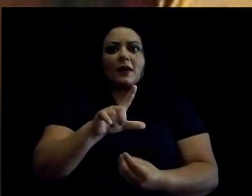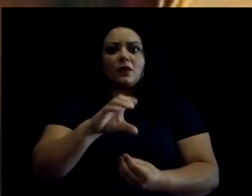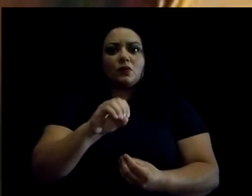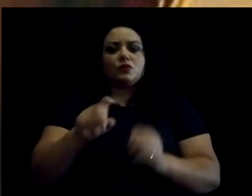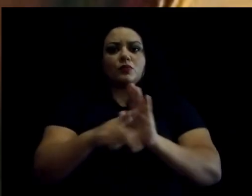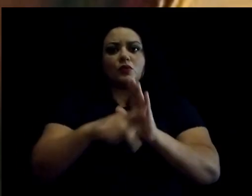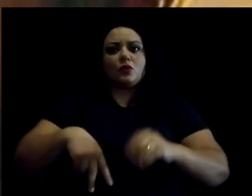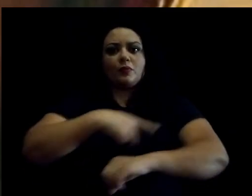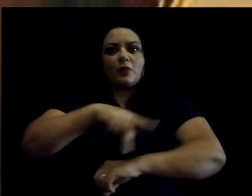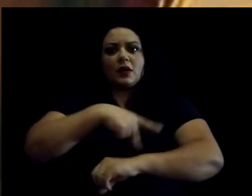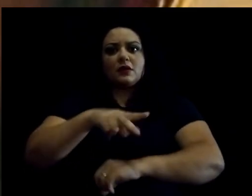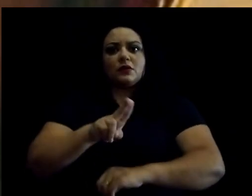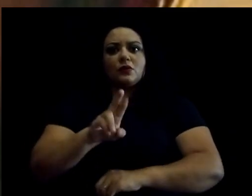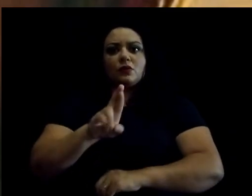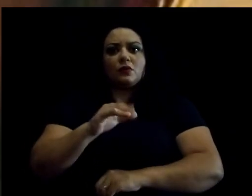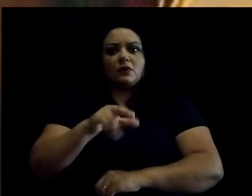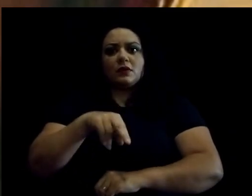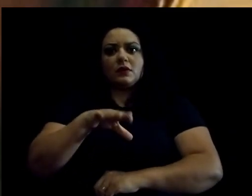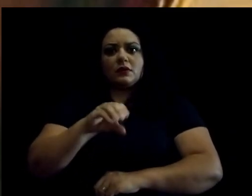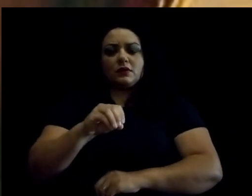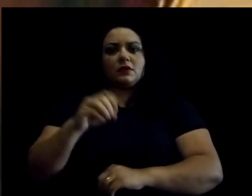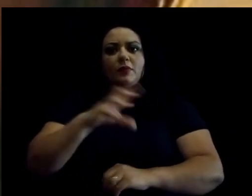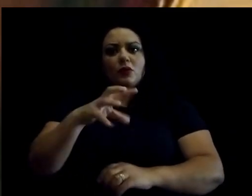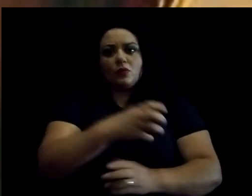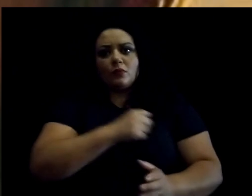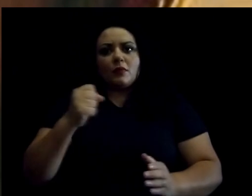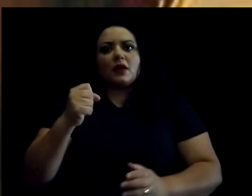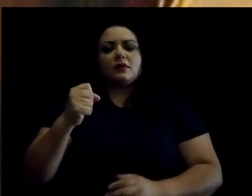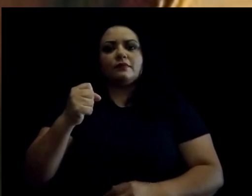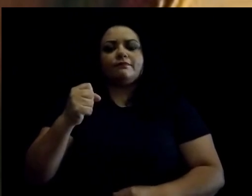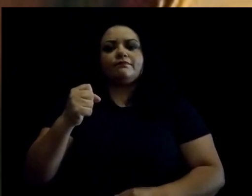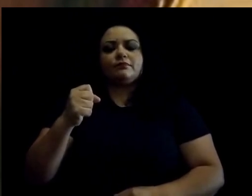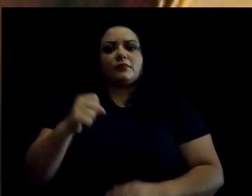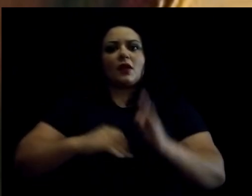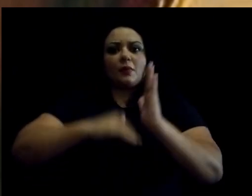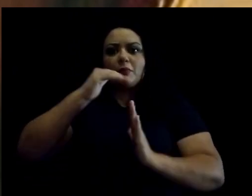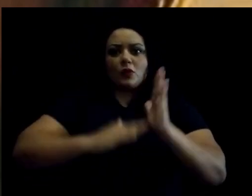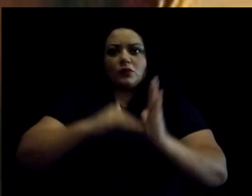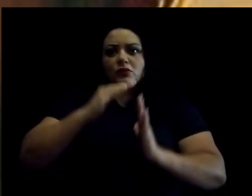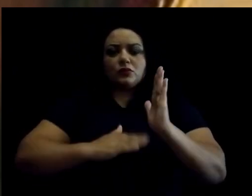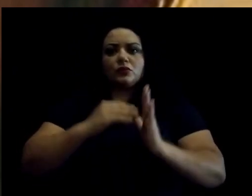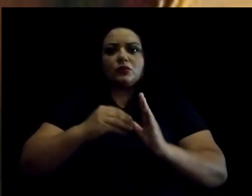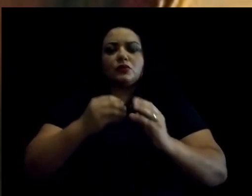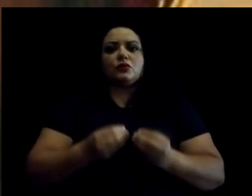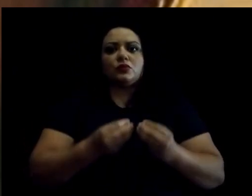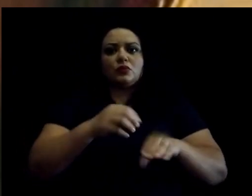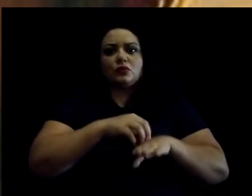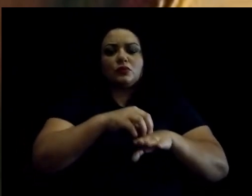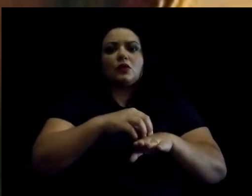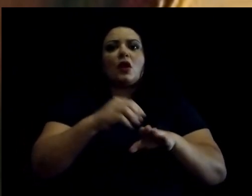Belz, na Ucrânia, de onde foi tomada pelos poloneses. A pintura estava sendo transportada